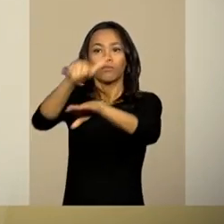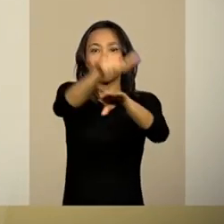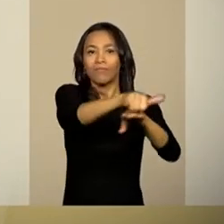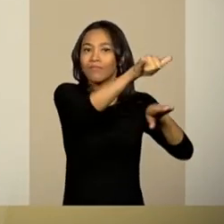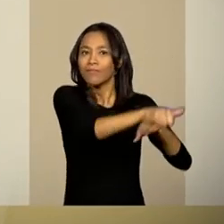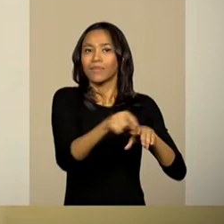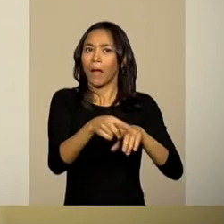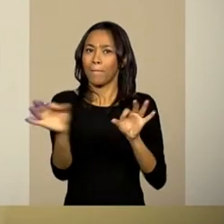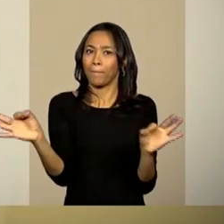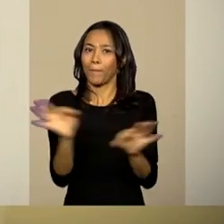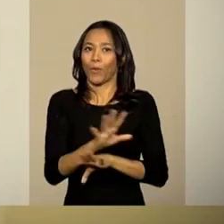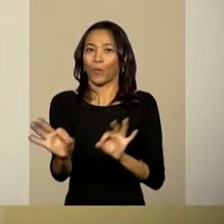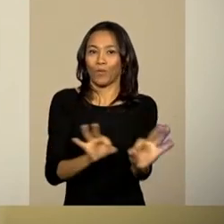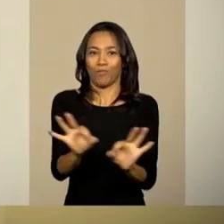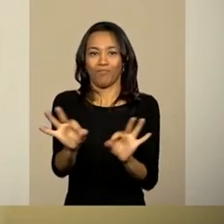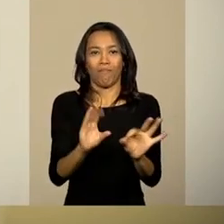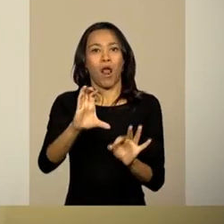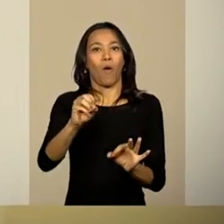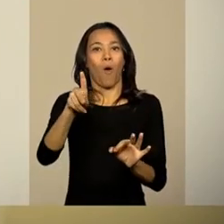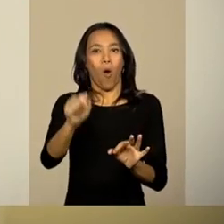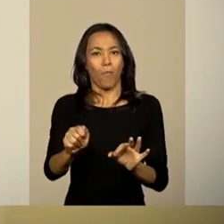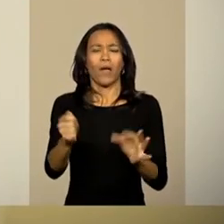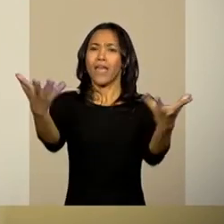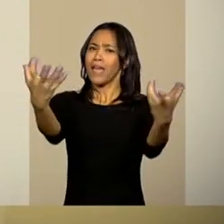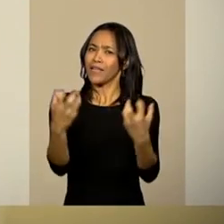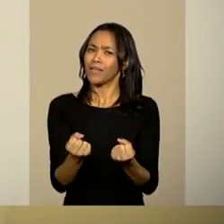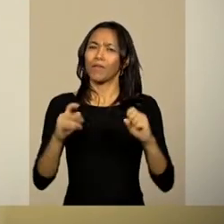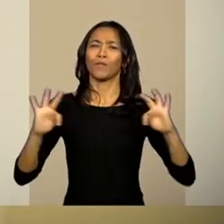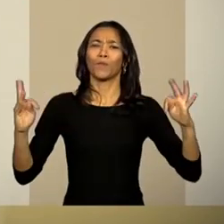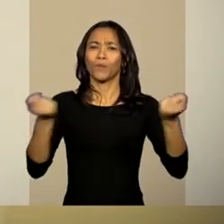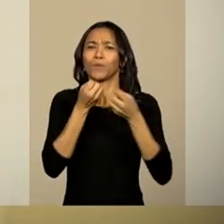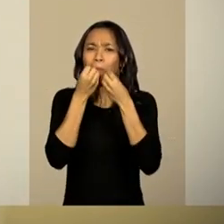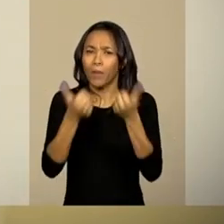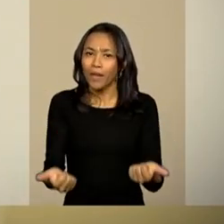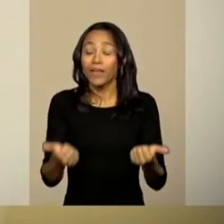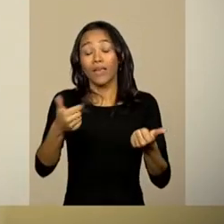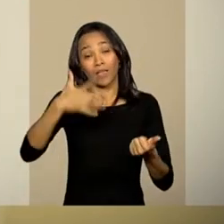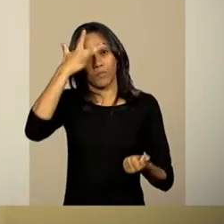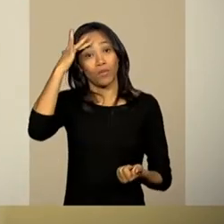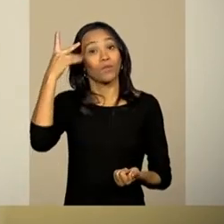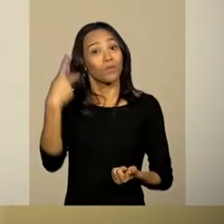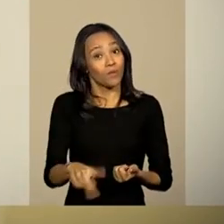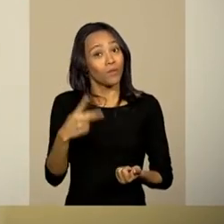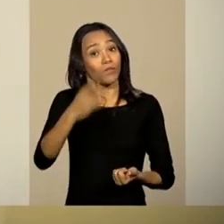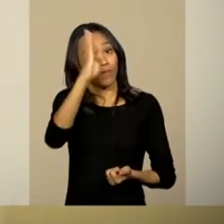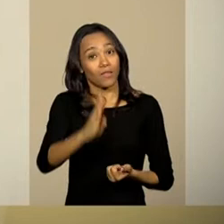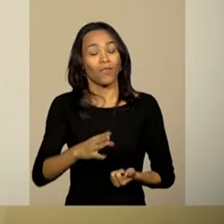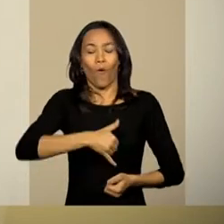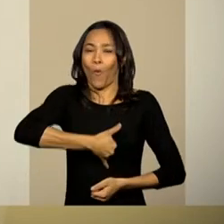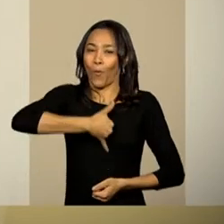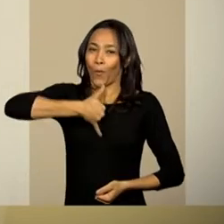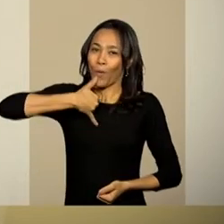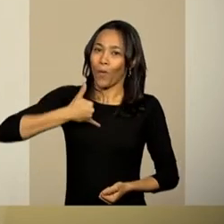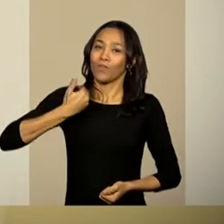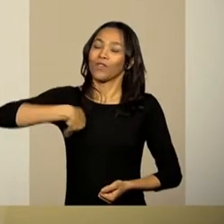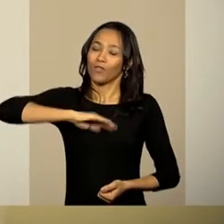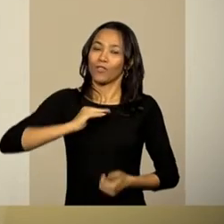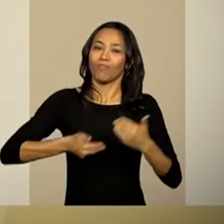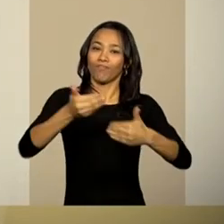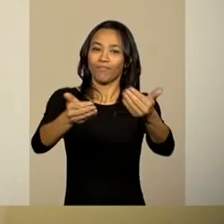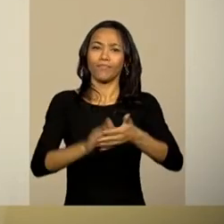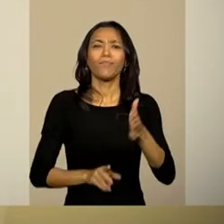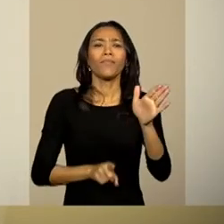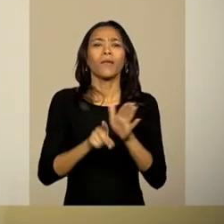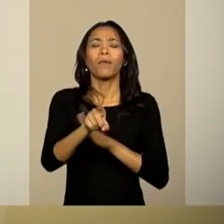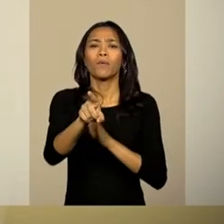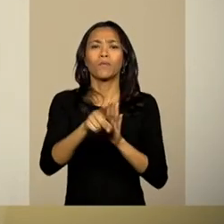para a Copa do Mundo. Vamos receber todos muito bem e os brasileiros poderão ficar orgulhosos do Brasil que estamos construindo. As